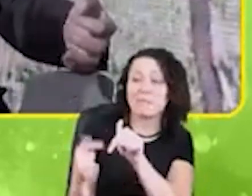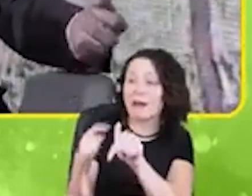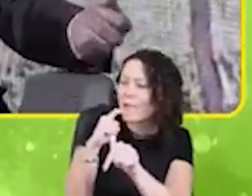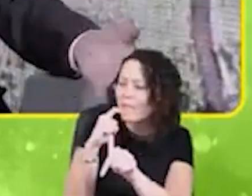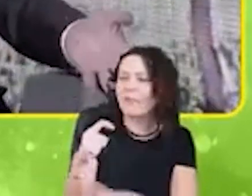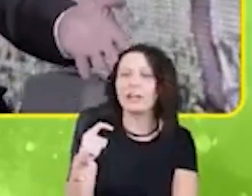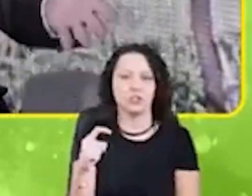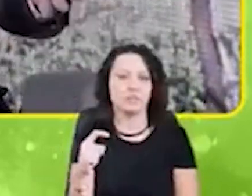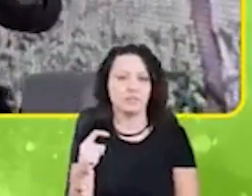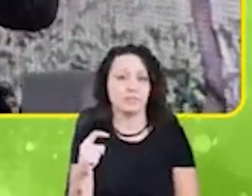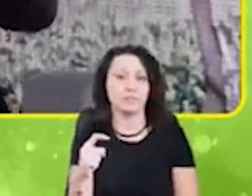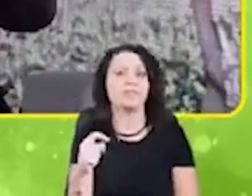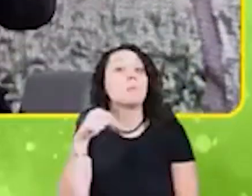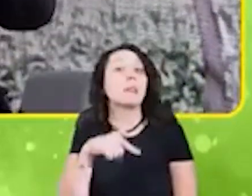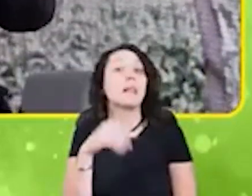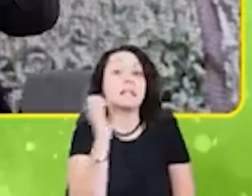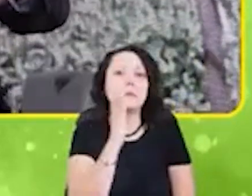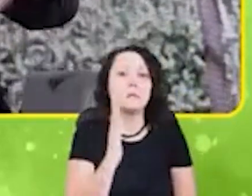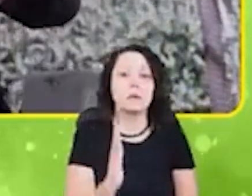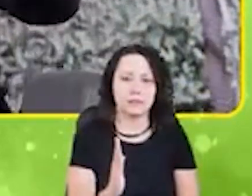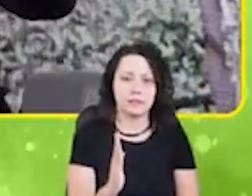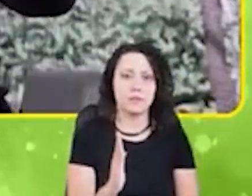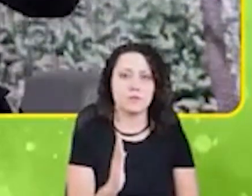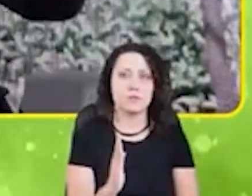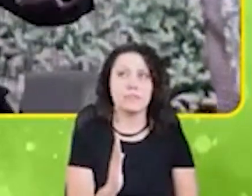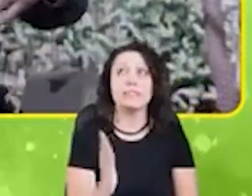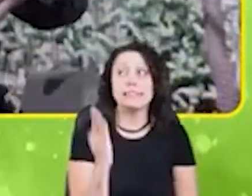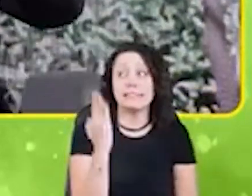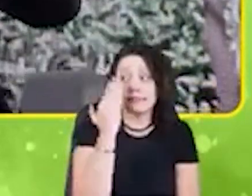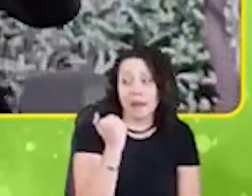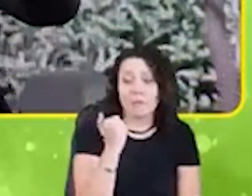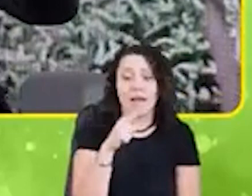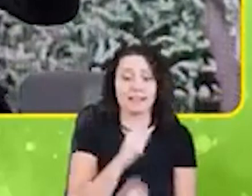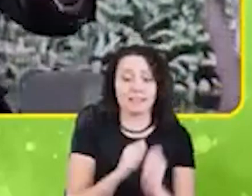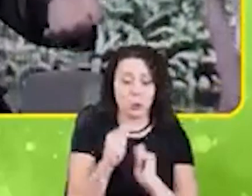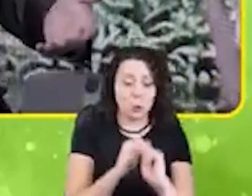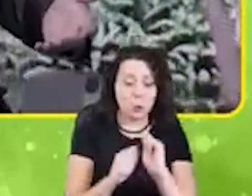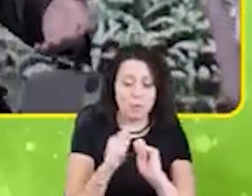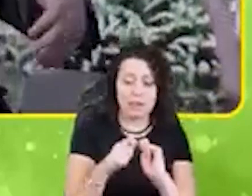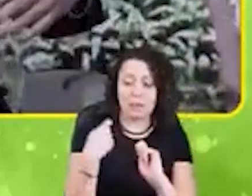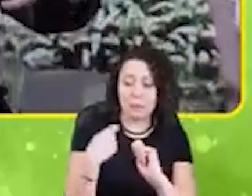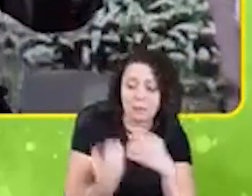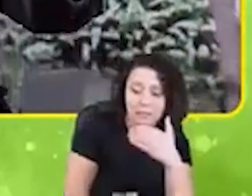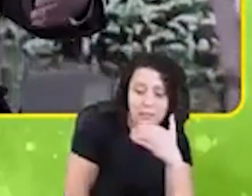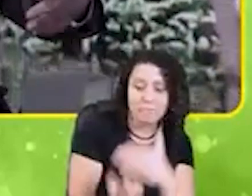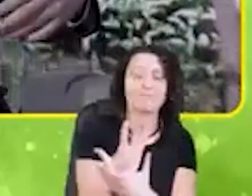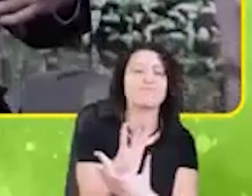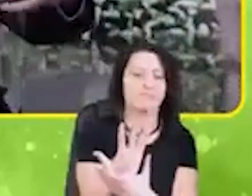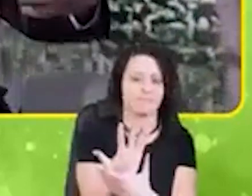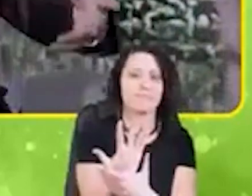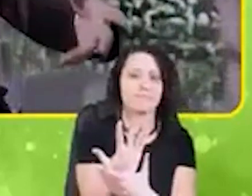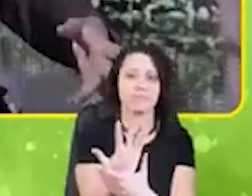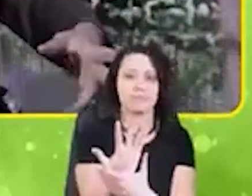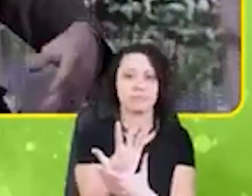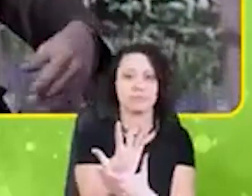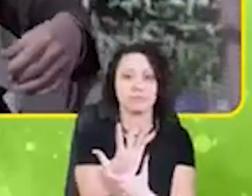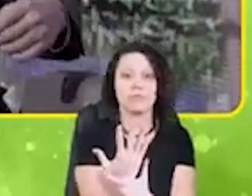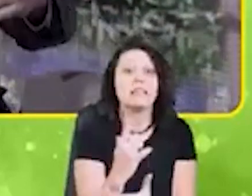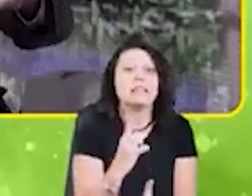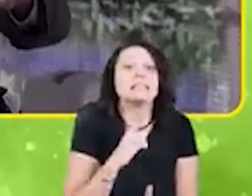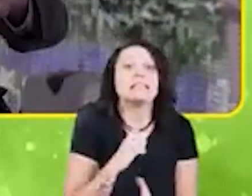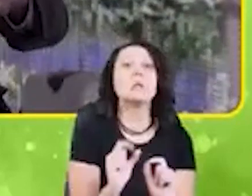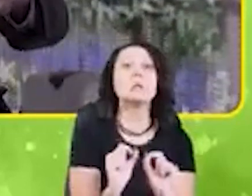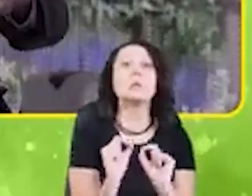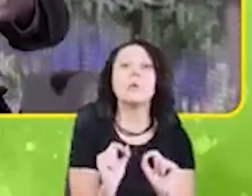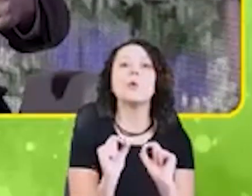entendimento que esta nova economia que precisa nascer que já está nascendo que já está em Franco desenvolvimento passa pela geração de negócio